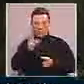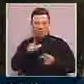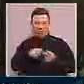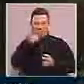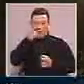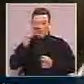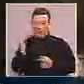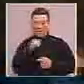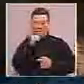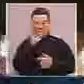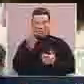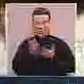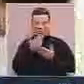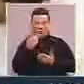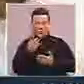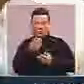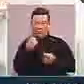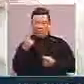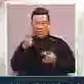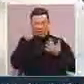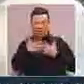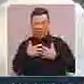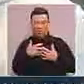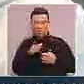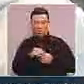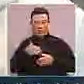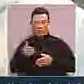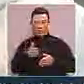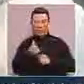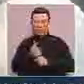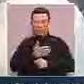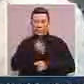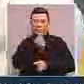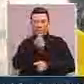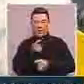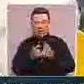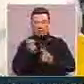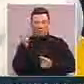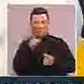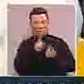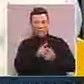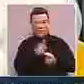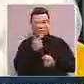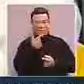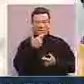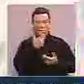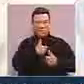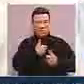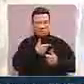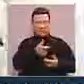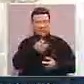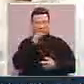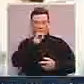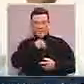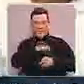são essencialmente estudantes, muitos deles se calhar com dúvidas sobre o percurso profissional a seguir. Há algum que venha ter convosco e vos peça ajuda, se